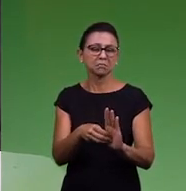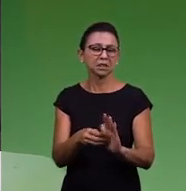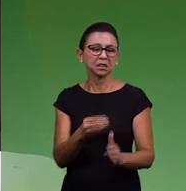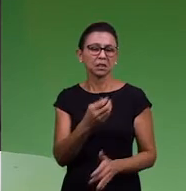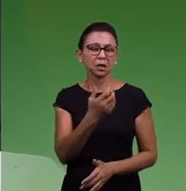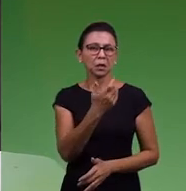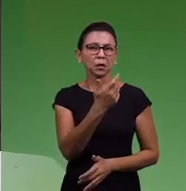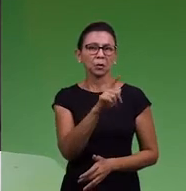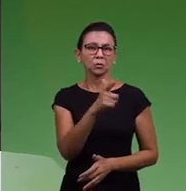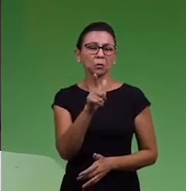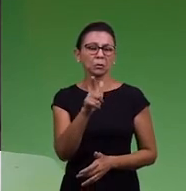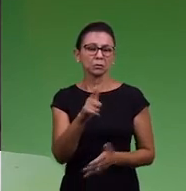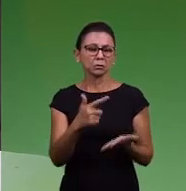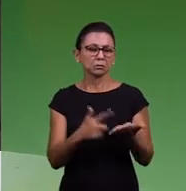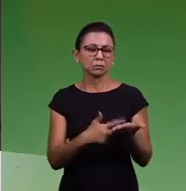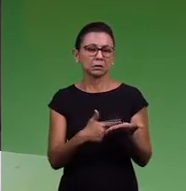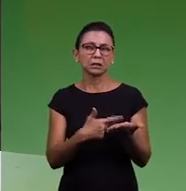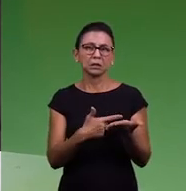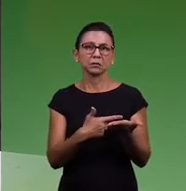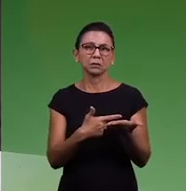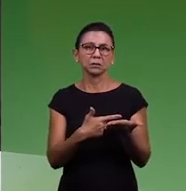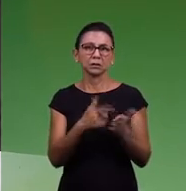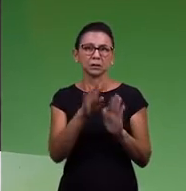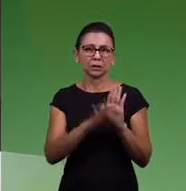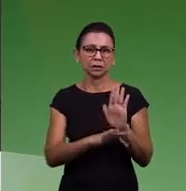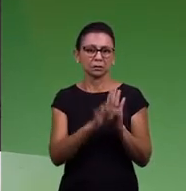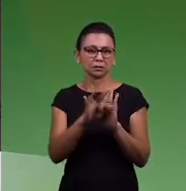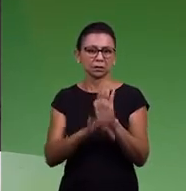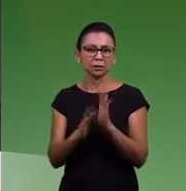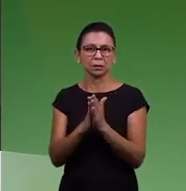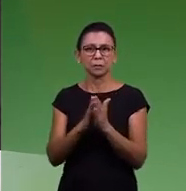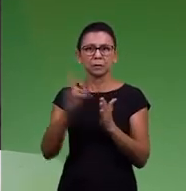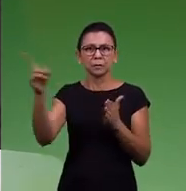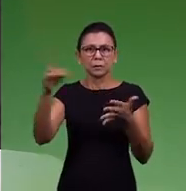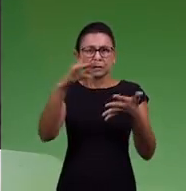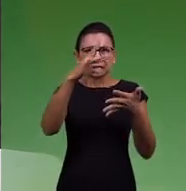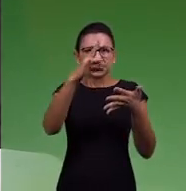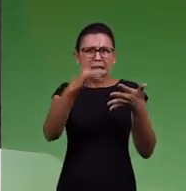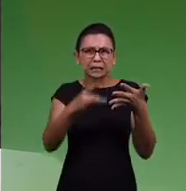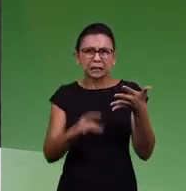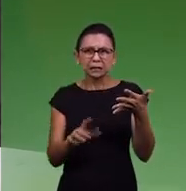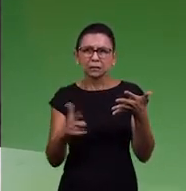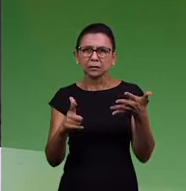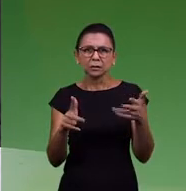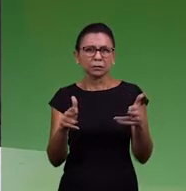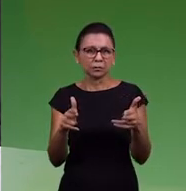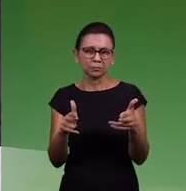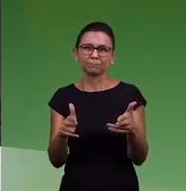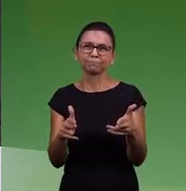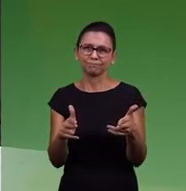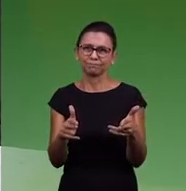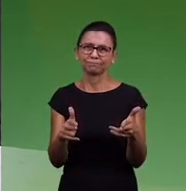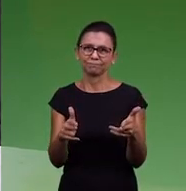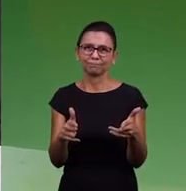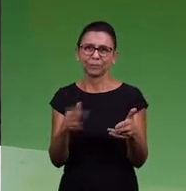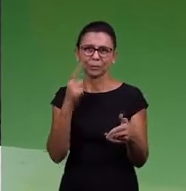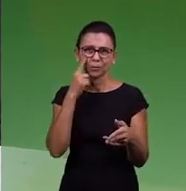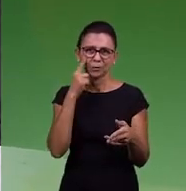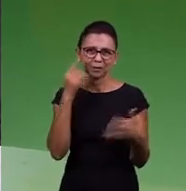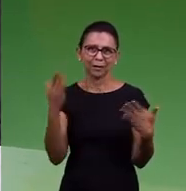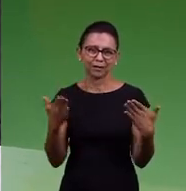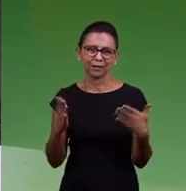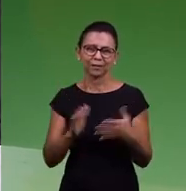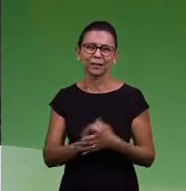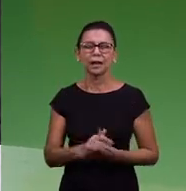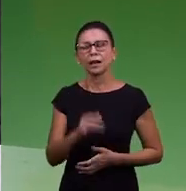encontramos em outros textos com tanto grau de detalhes. E nós vamos ver isso aqui